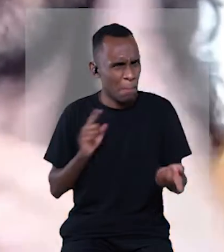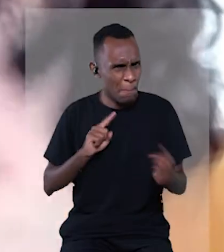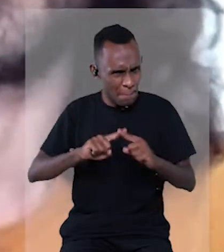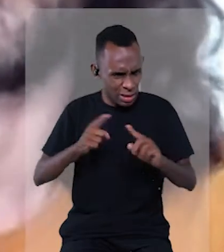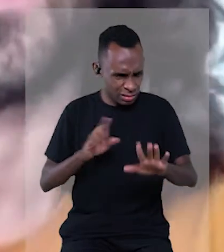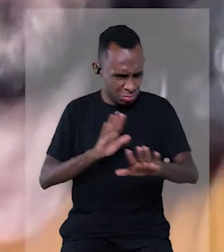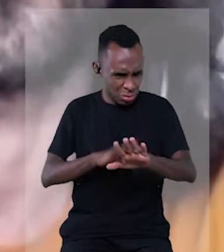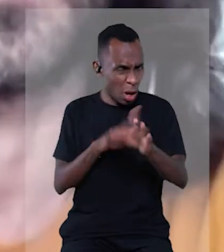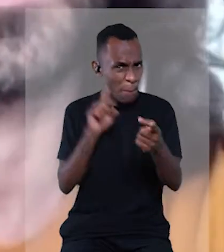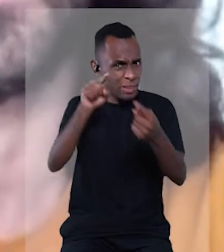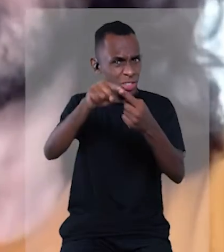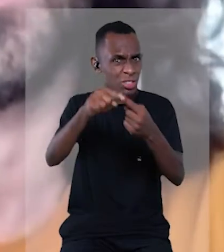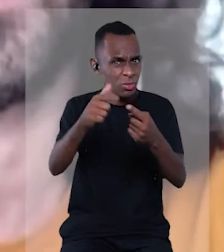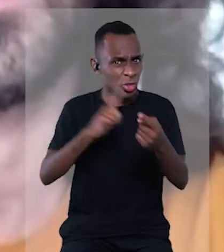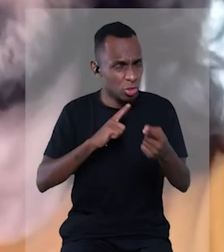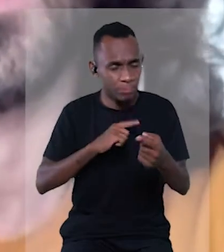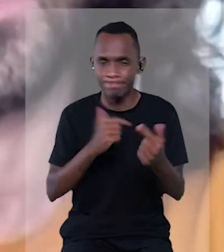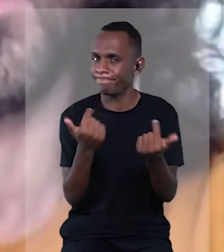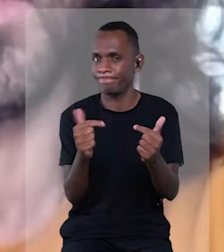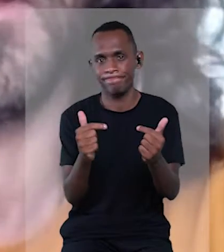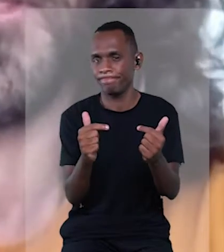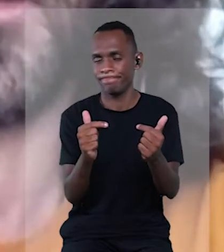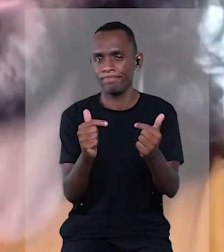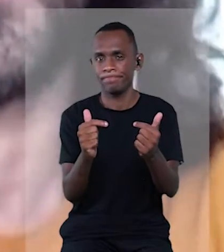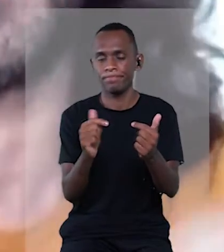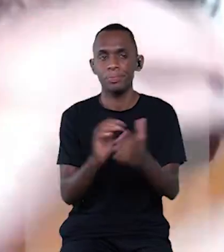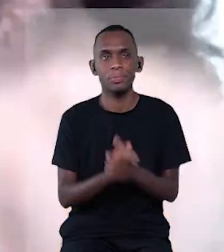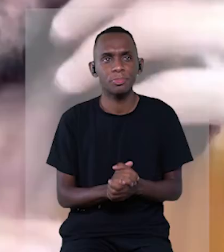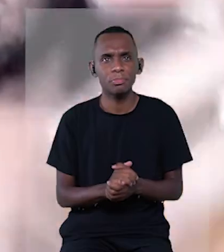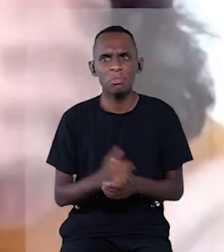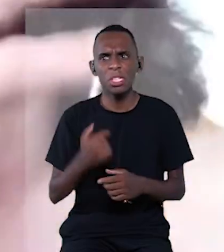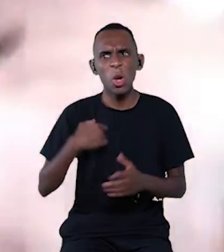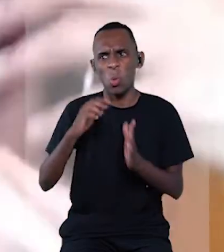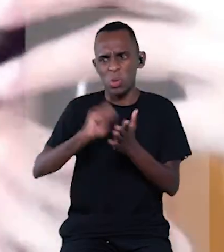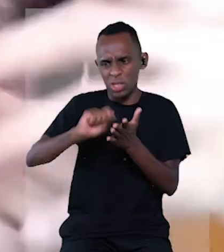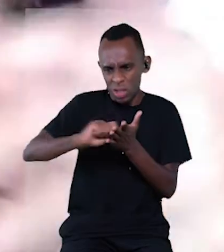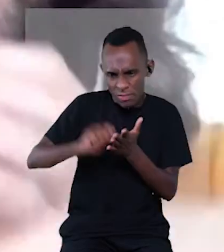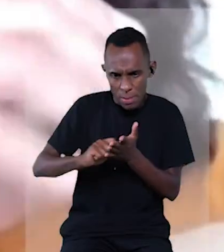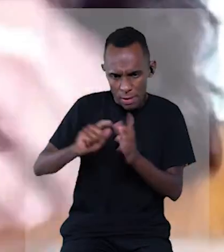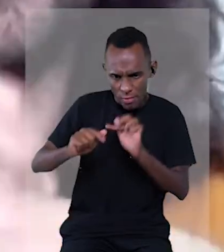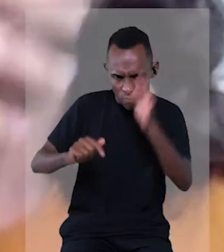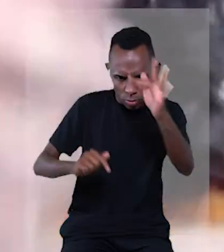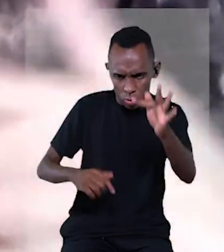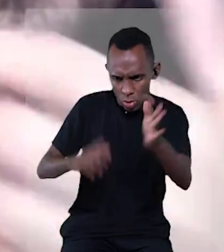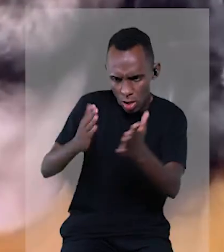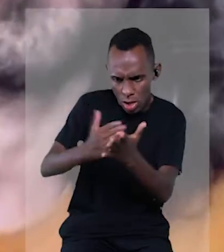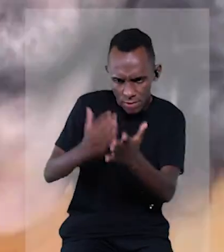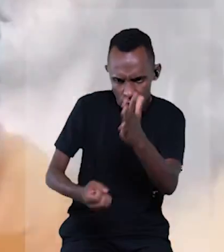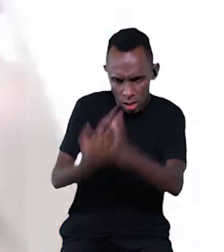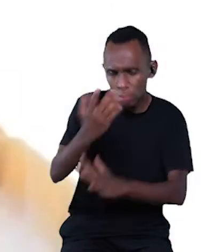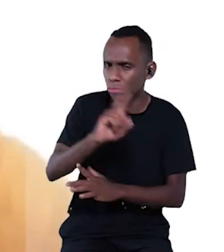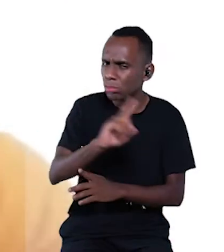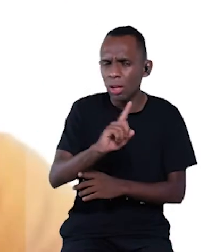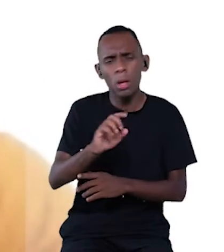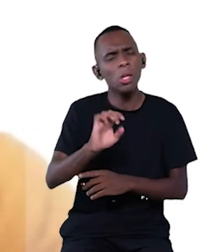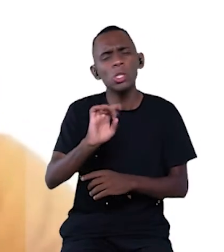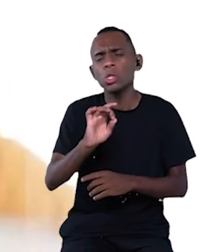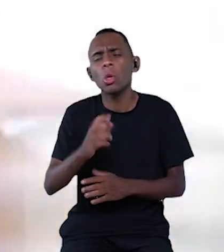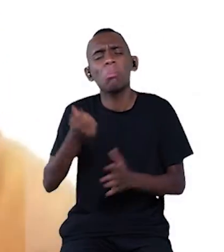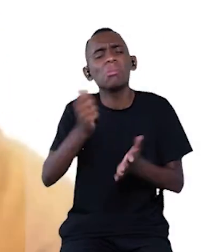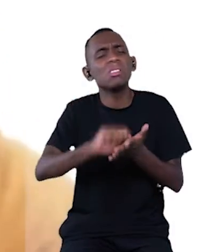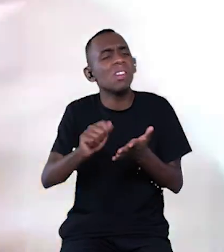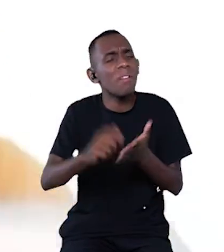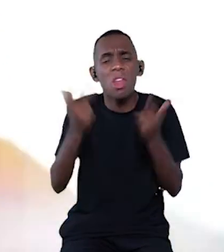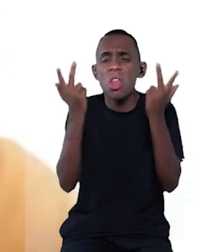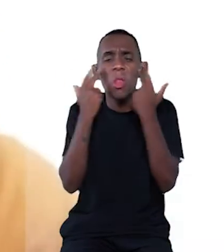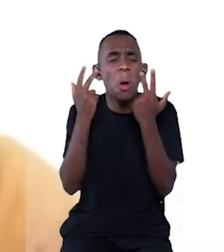um propósito específico, vou começar a escrever para ter um livro. Foi mais assim, uma ação e reação. Fui escrevendo, publicando,